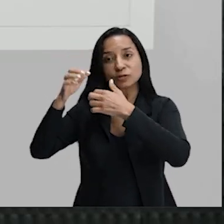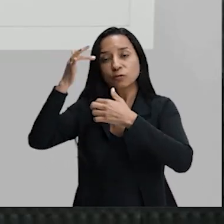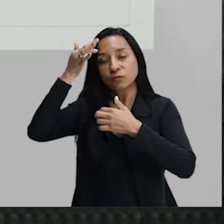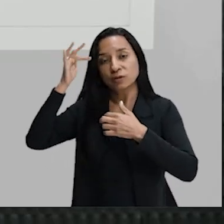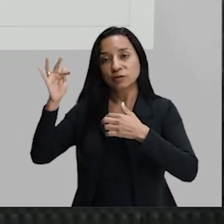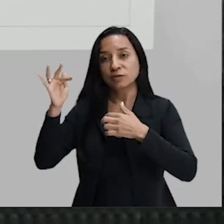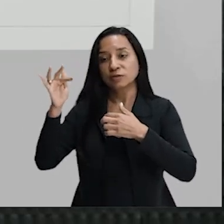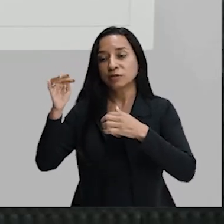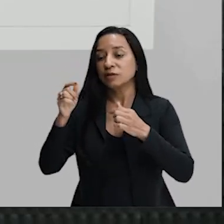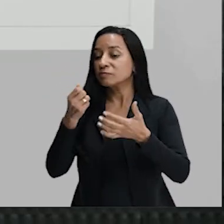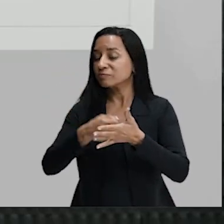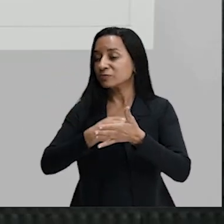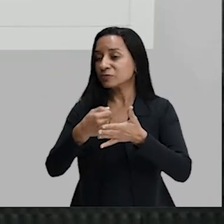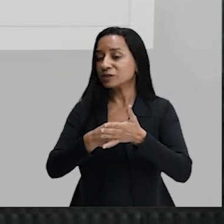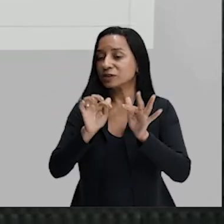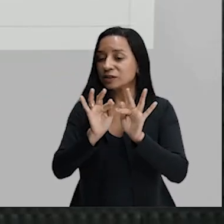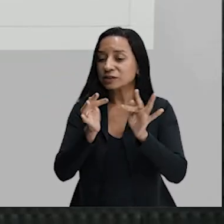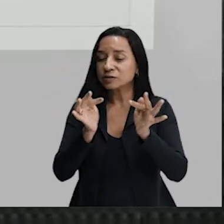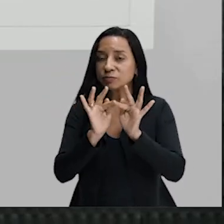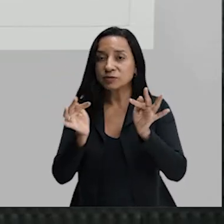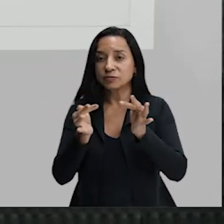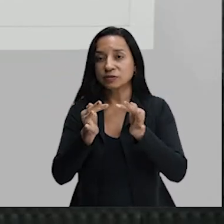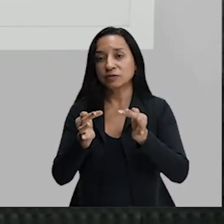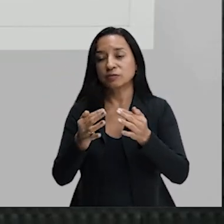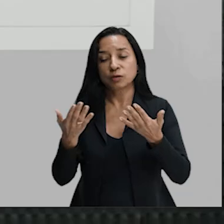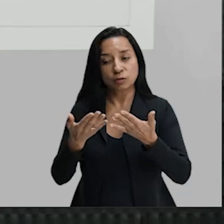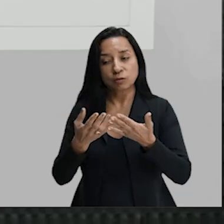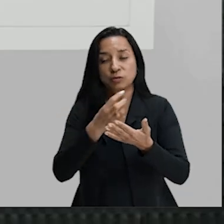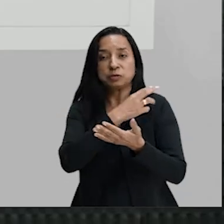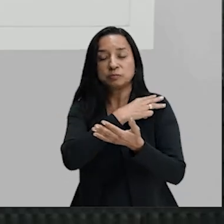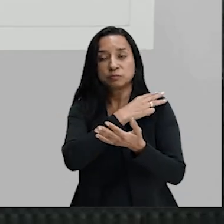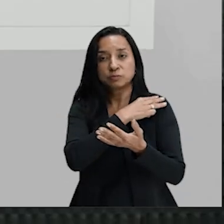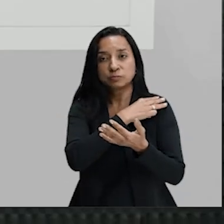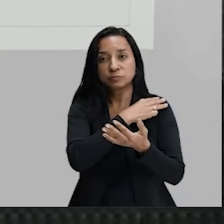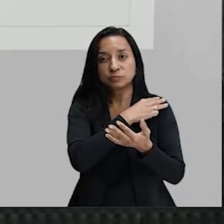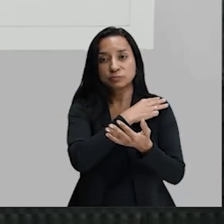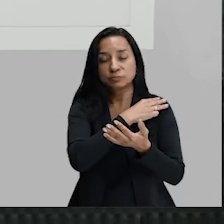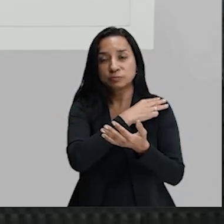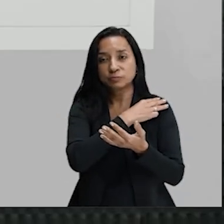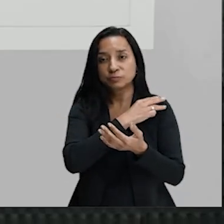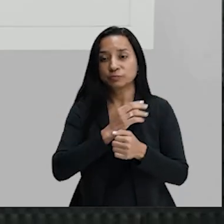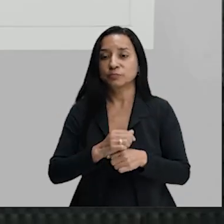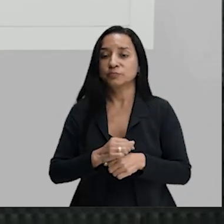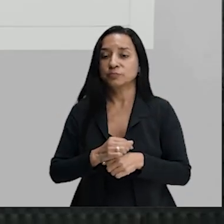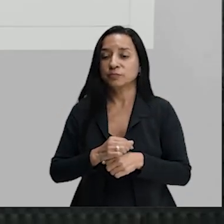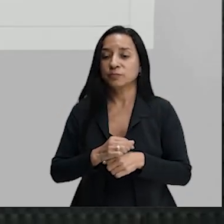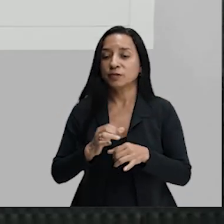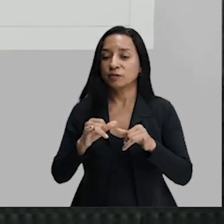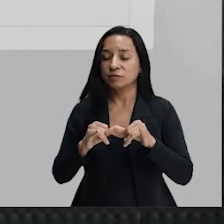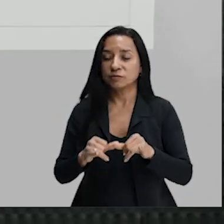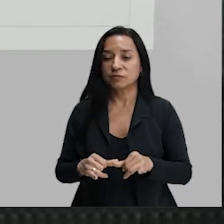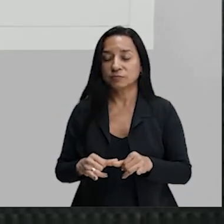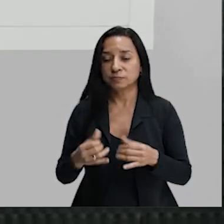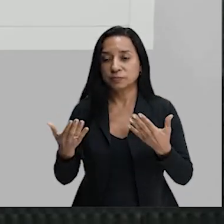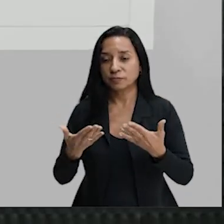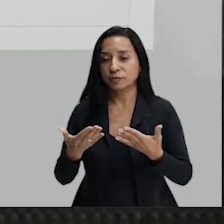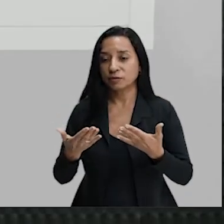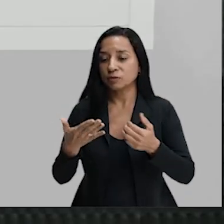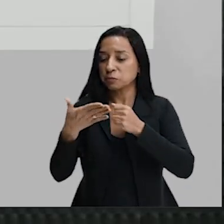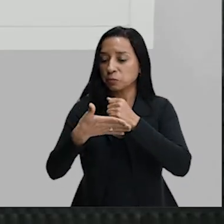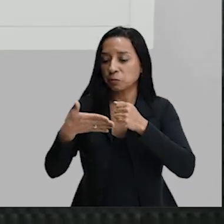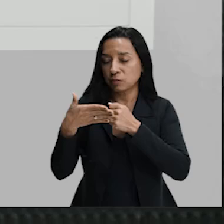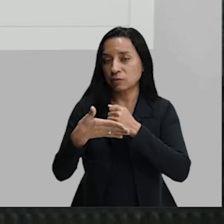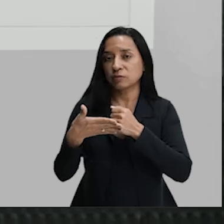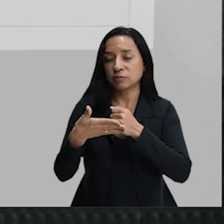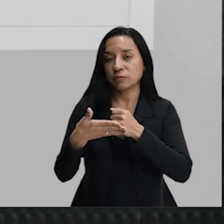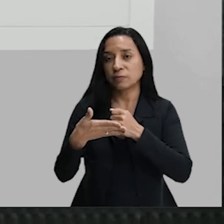tentar simplificar aqui, porque no nosso caso é ensino médio, é ensino básico. Ensino médio, então, a gente vai ficar aí no básico